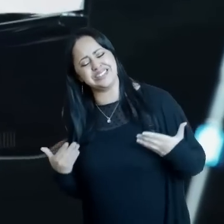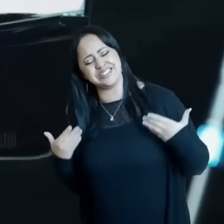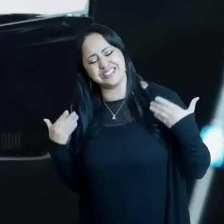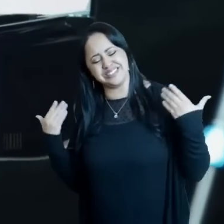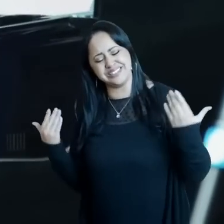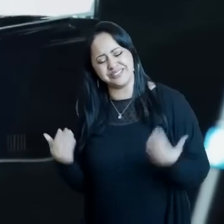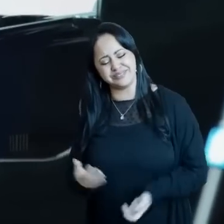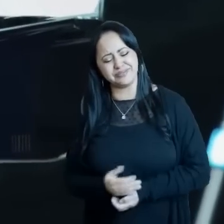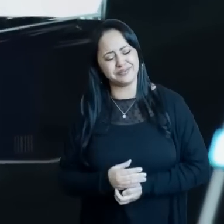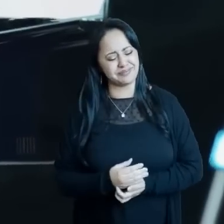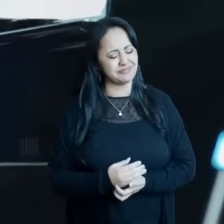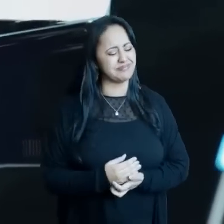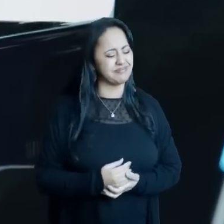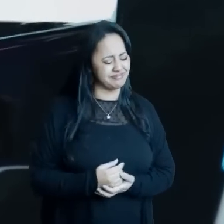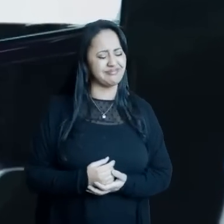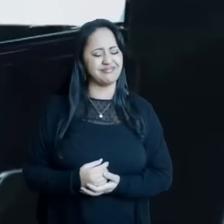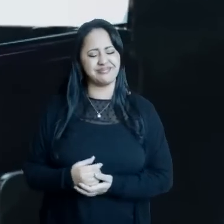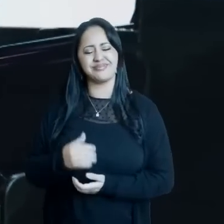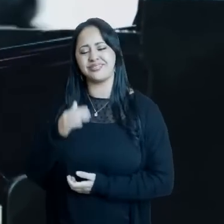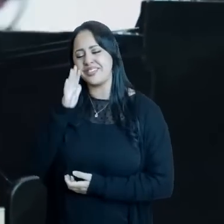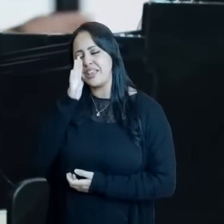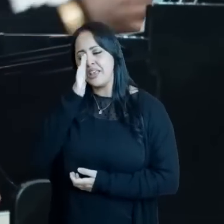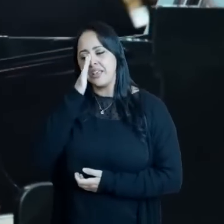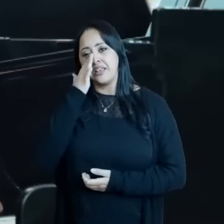alegrarei. Pois Ele é o nosso guia, todavia.